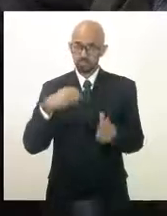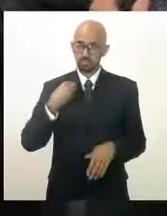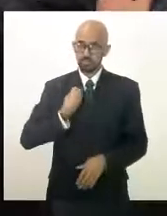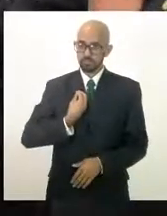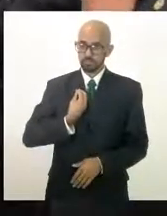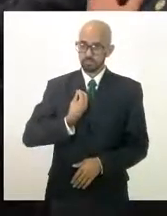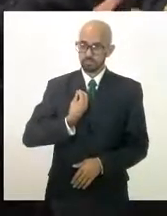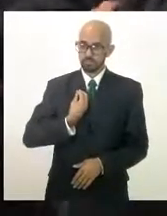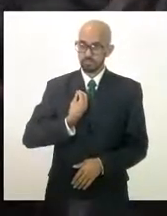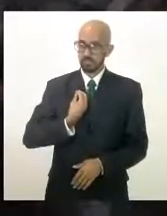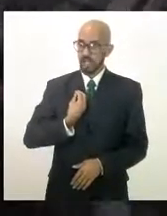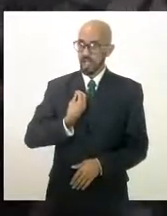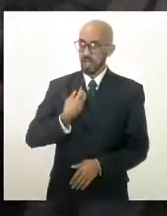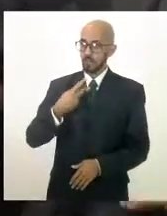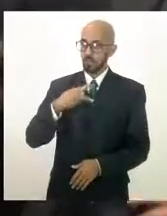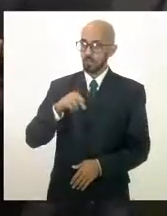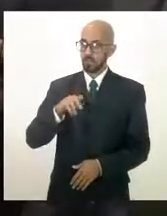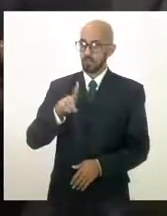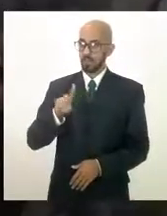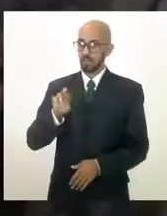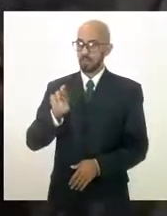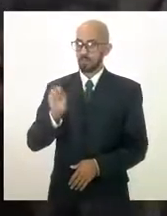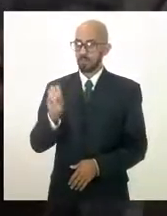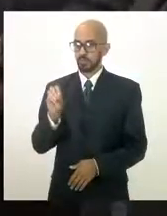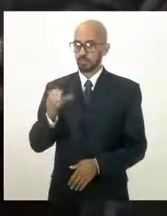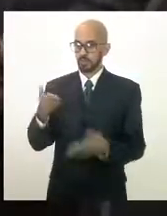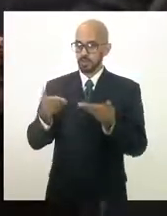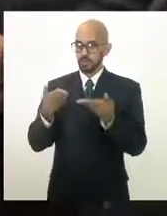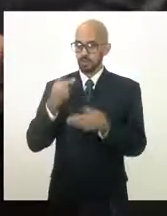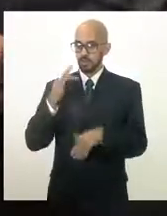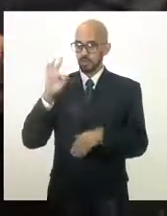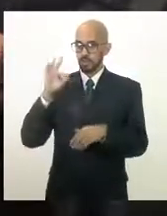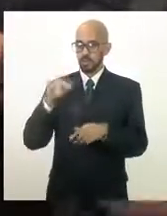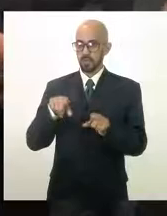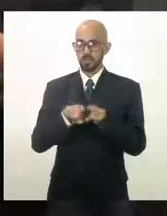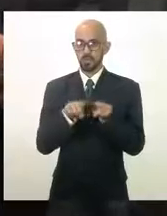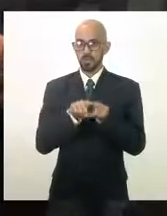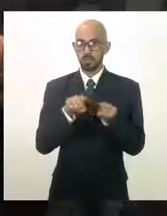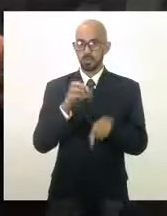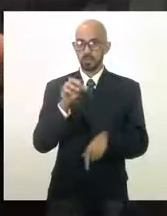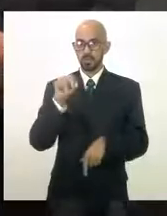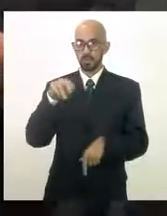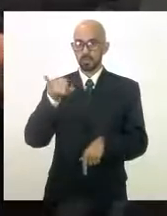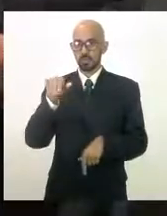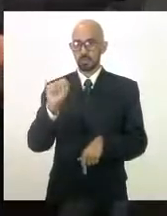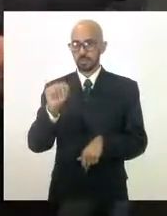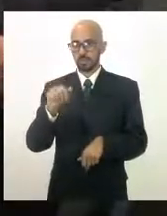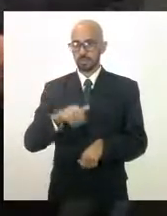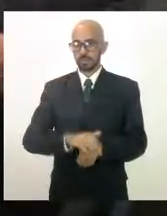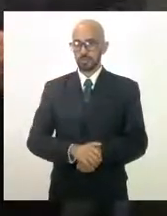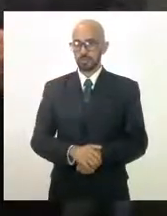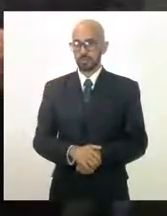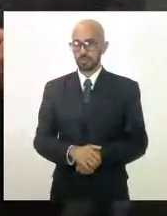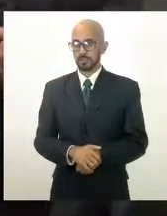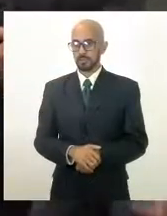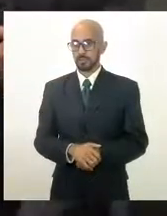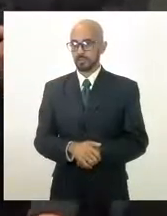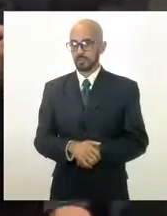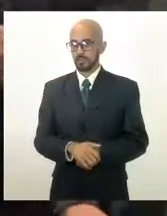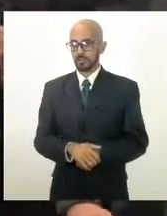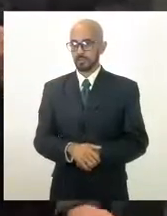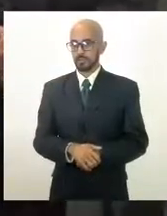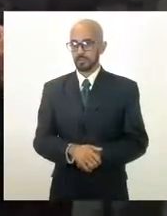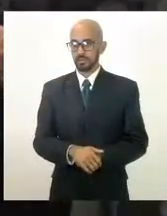Pedrão está aqui, federal agora, deixou a gente. A Tânia também. Deputada Tânia. Deixa a Tânia aqui um pouquinho, Pedro.